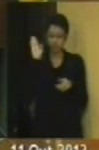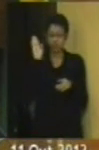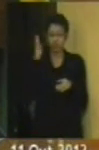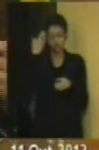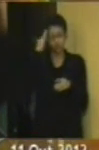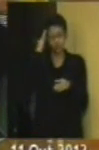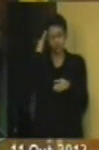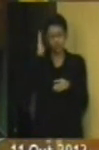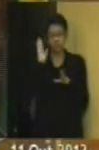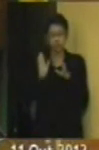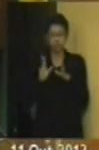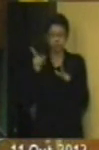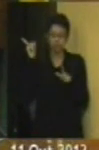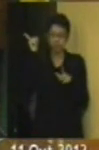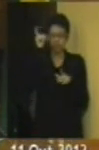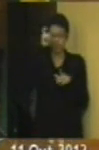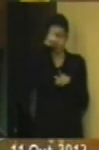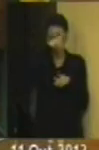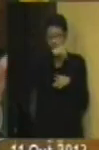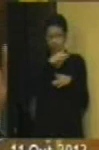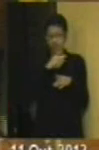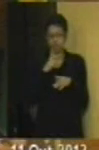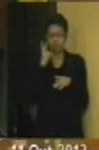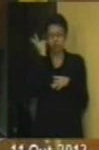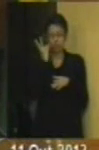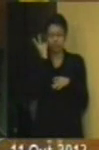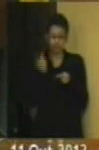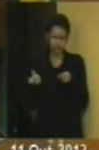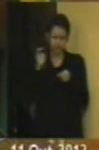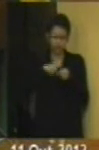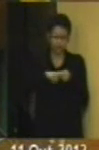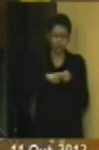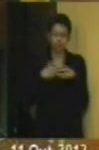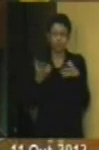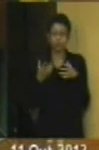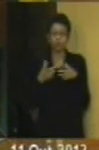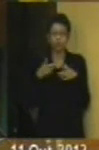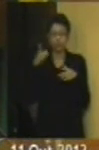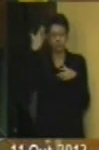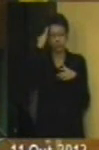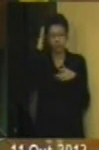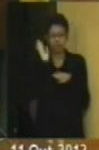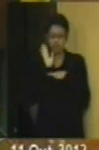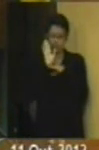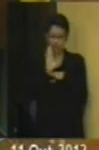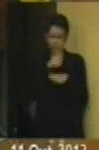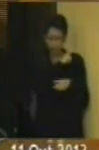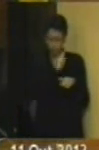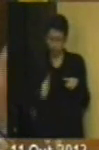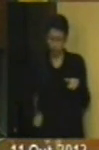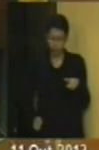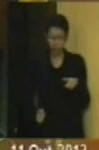mas fica muito difícil para um vereador que volta e que é ter a compreensão e ajudar na governabilidade